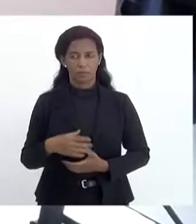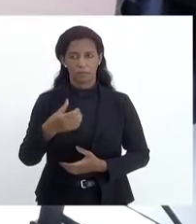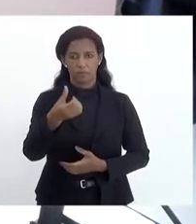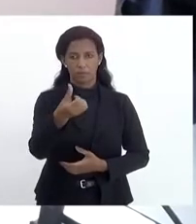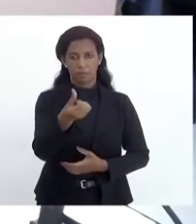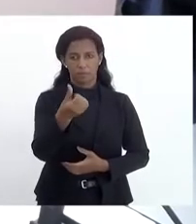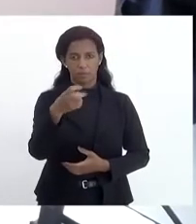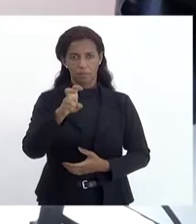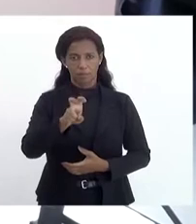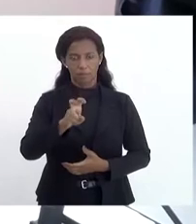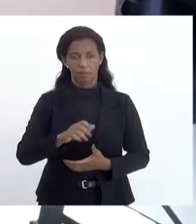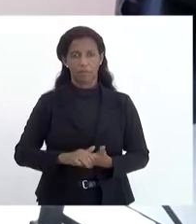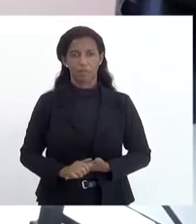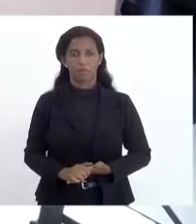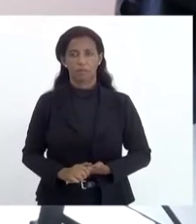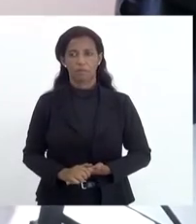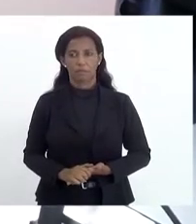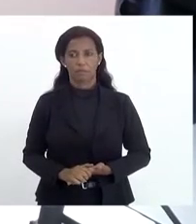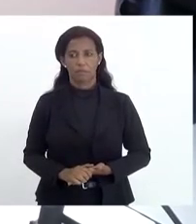65.